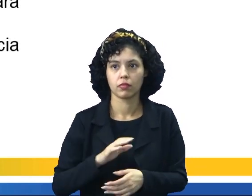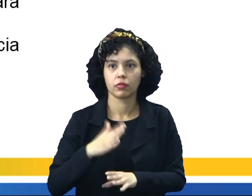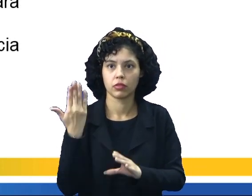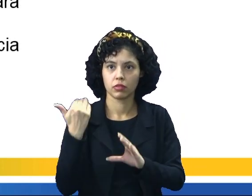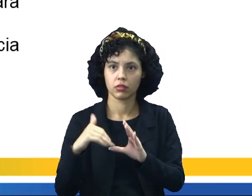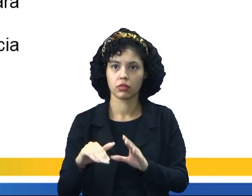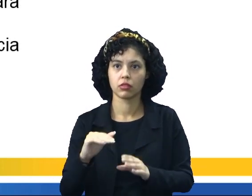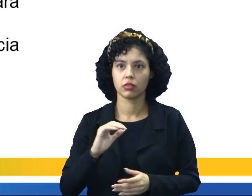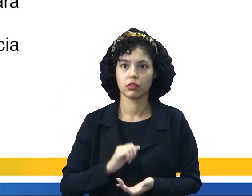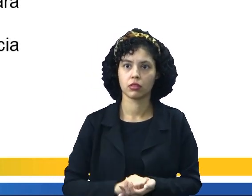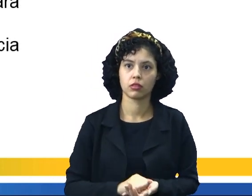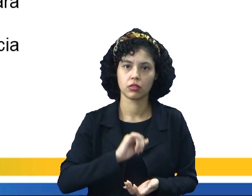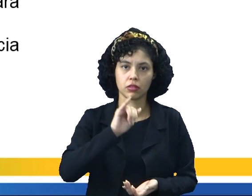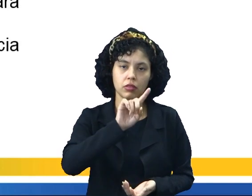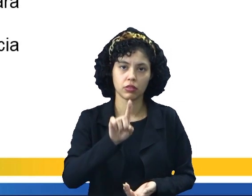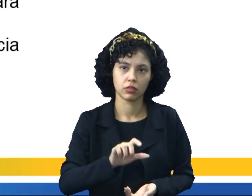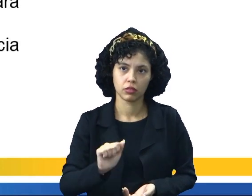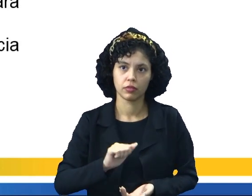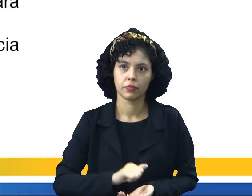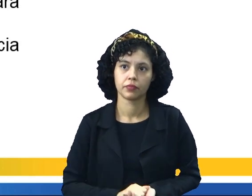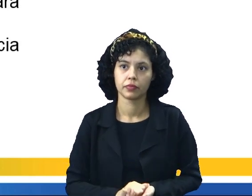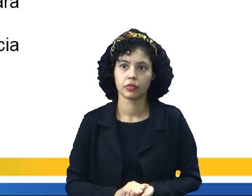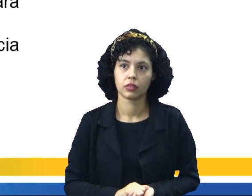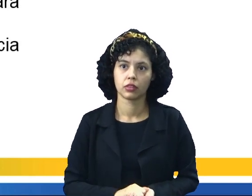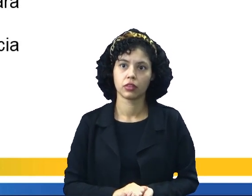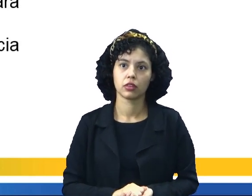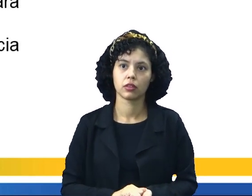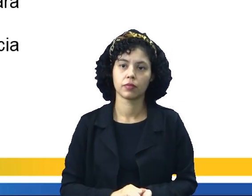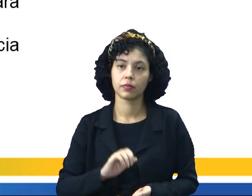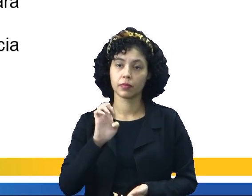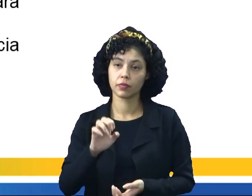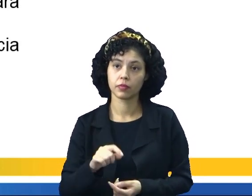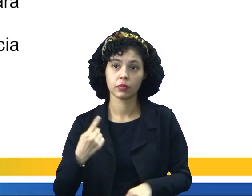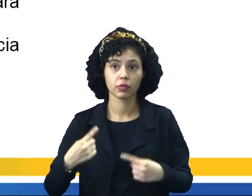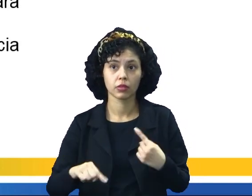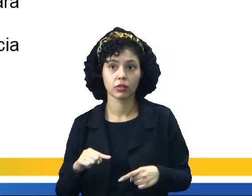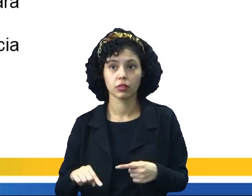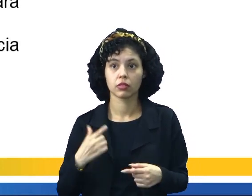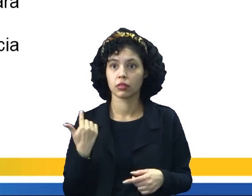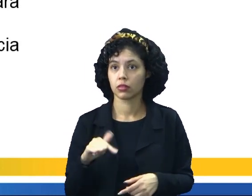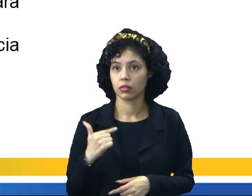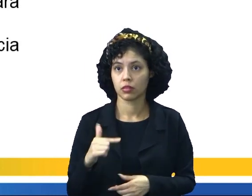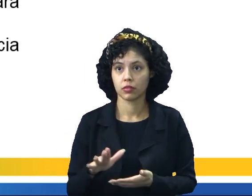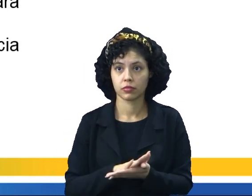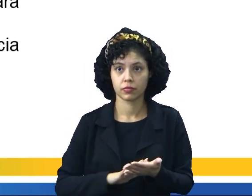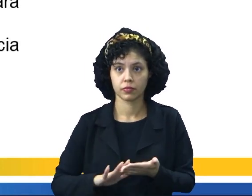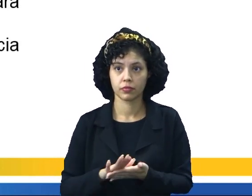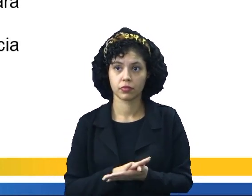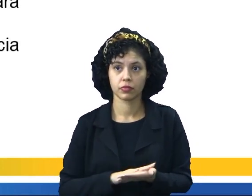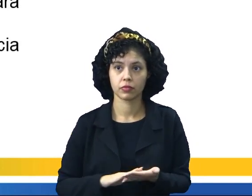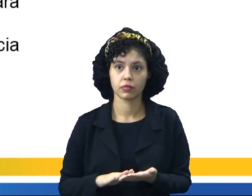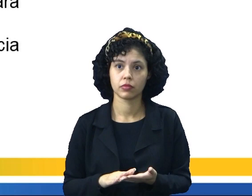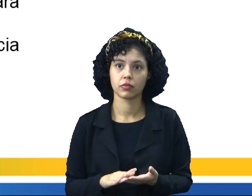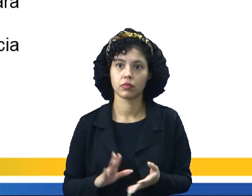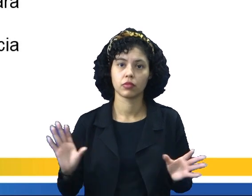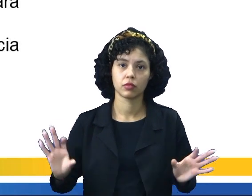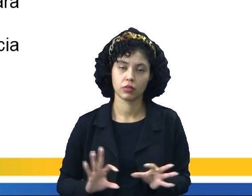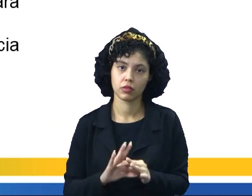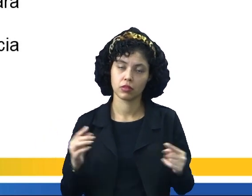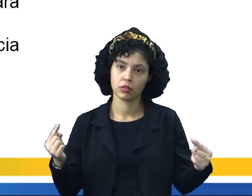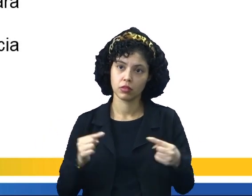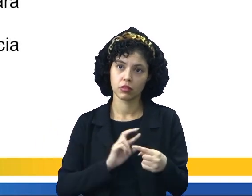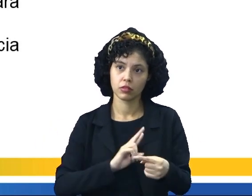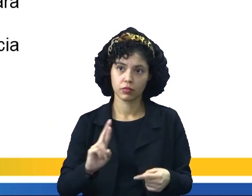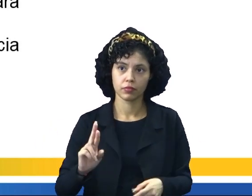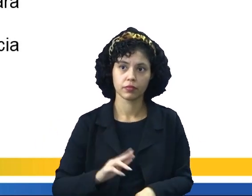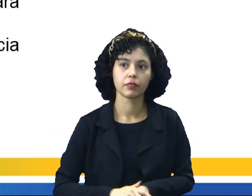pelos maias eram enviados para Chichén Itzá. Ou letra E. A política entre os maias não tinha nenhum tipo de